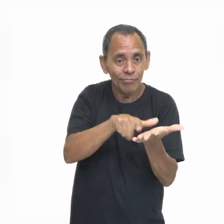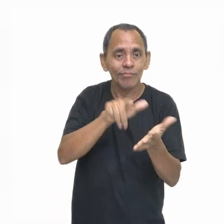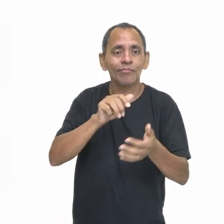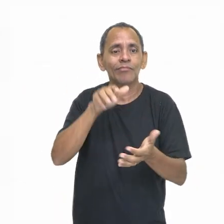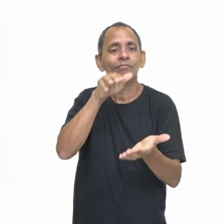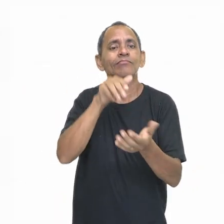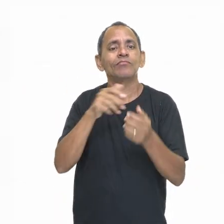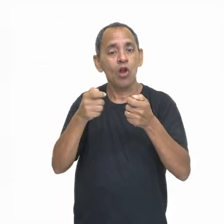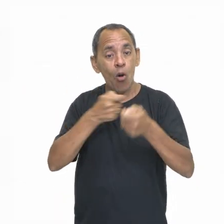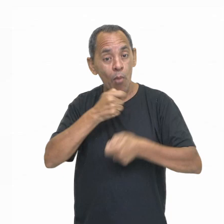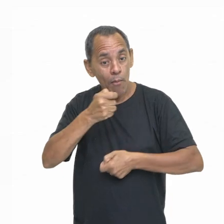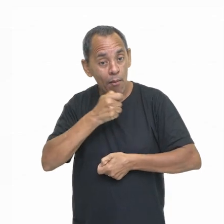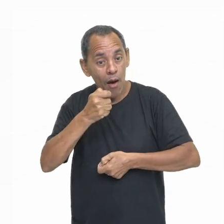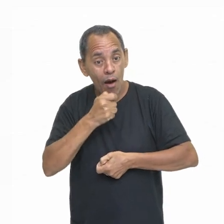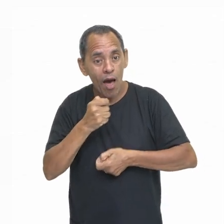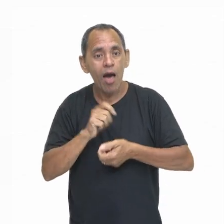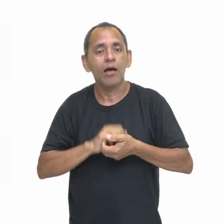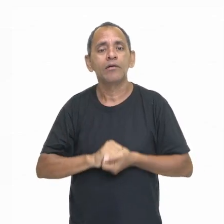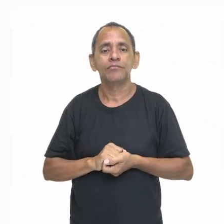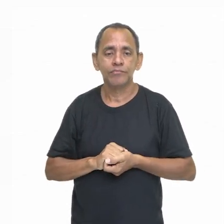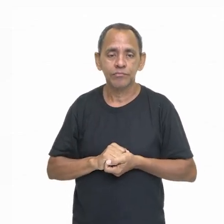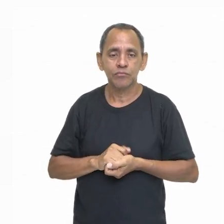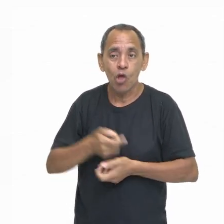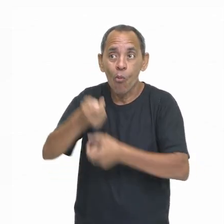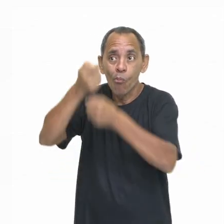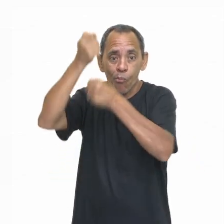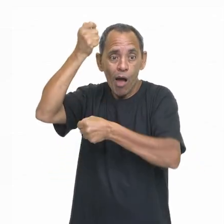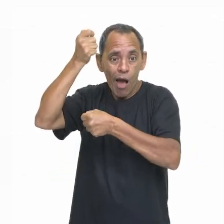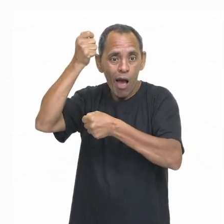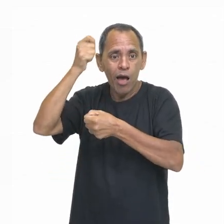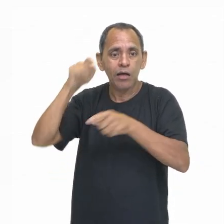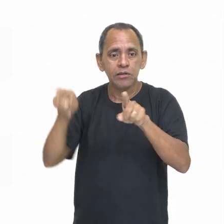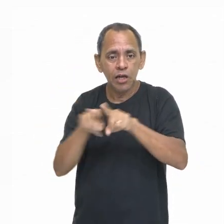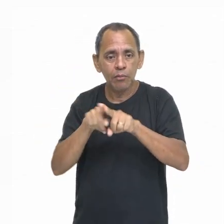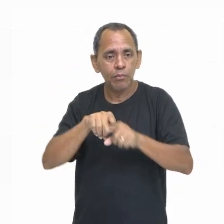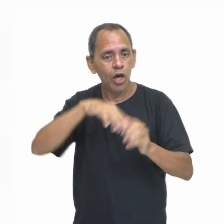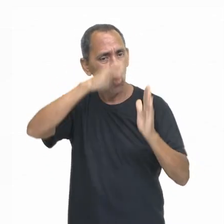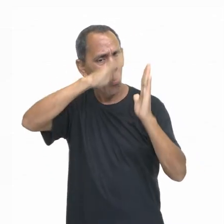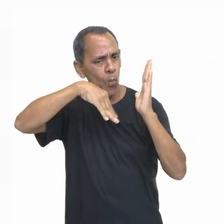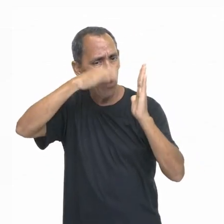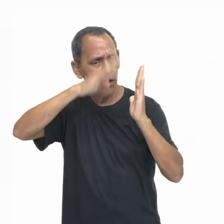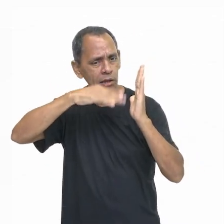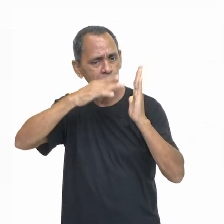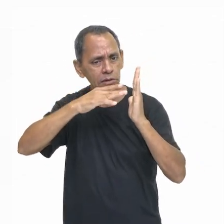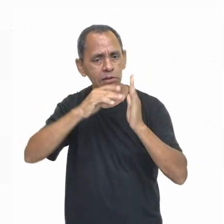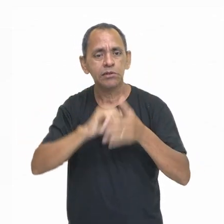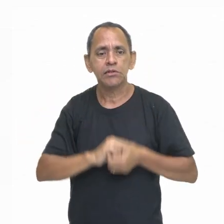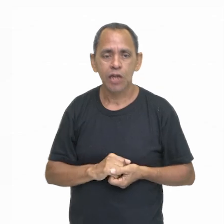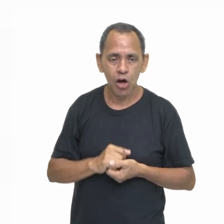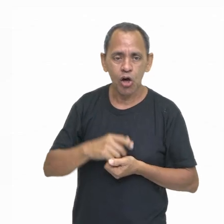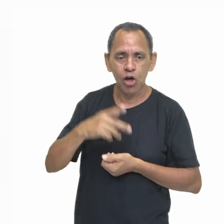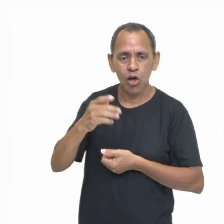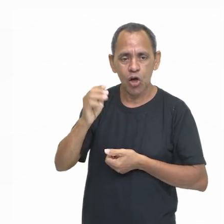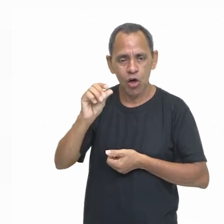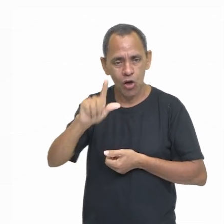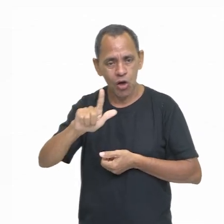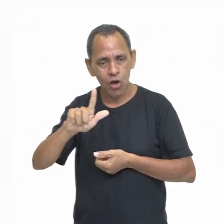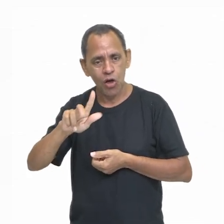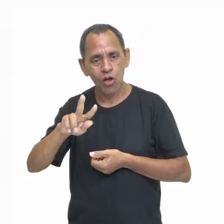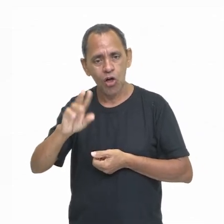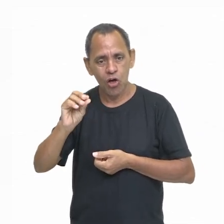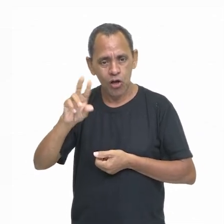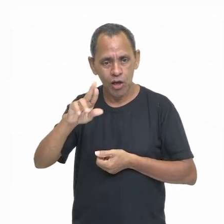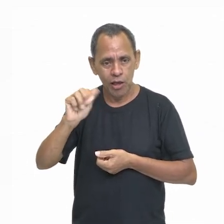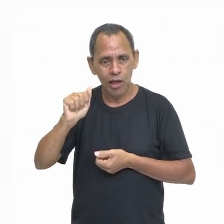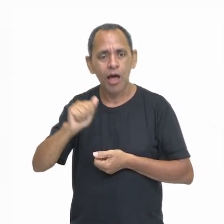a imprensa, né, o guarda-sol, o pincel, a pólvora, o ábaco, né,